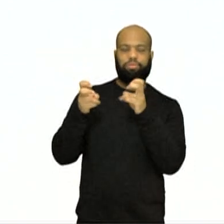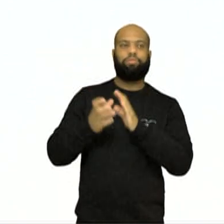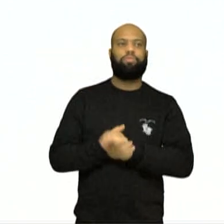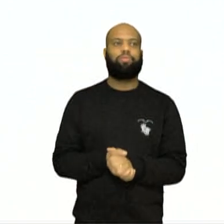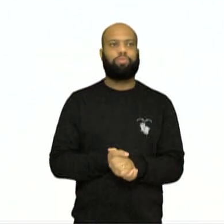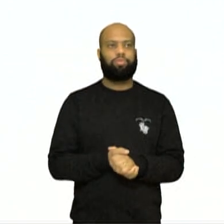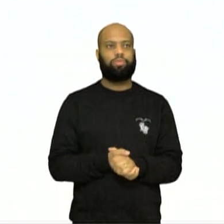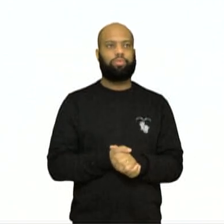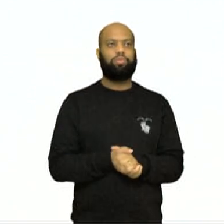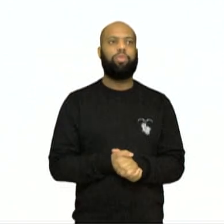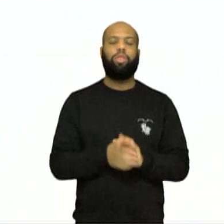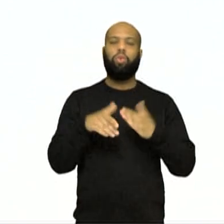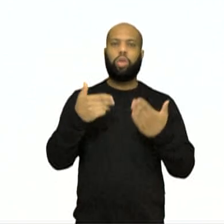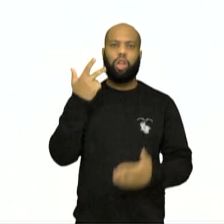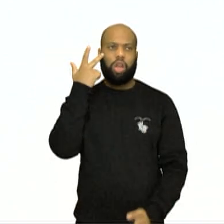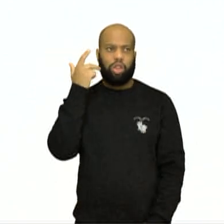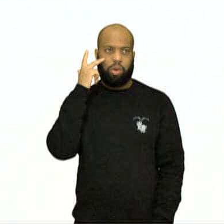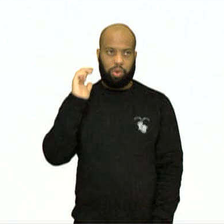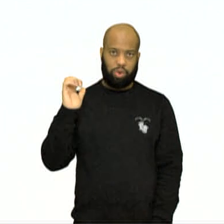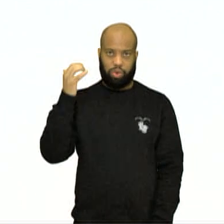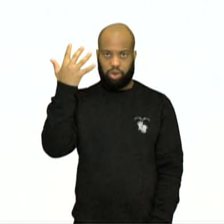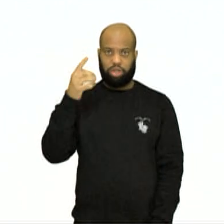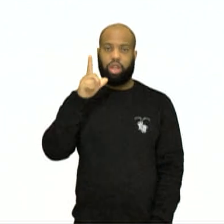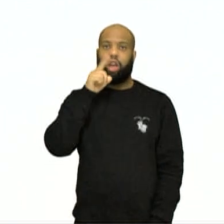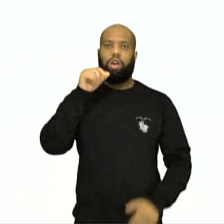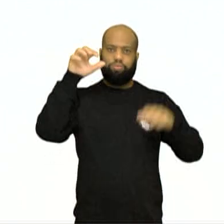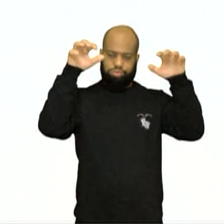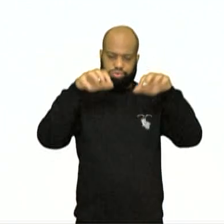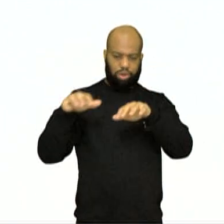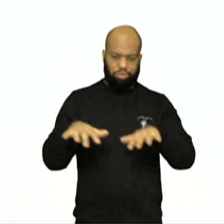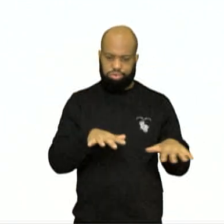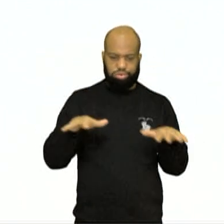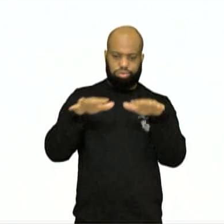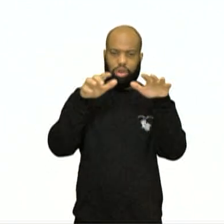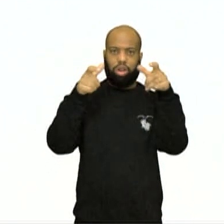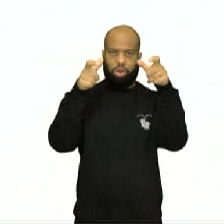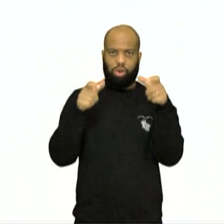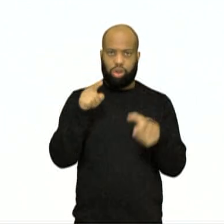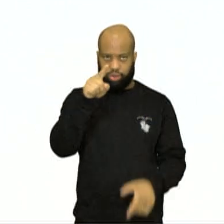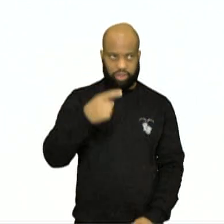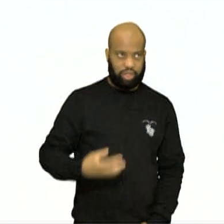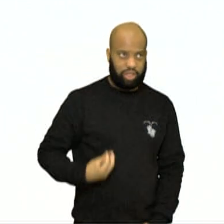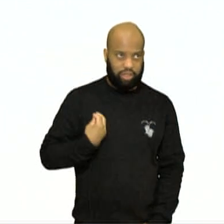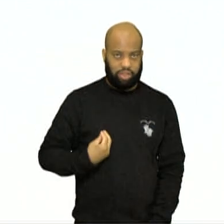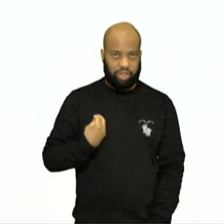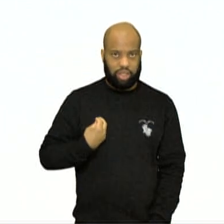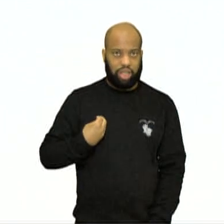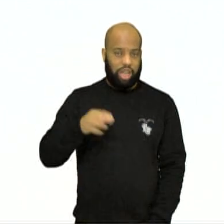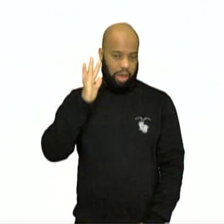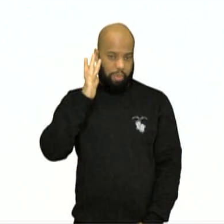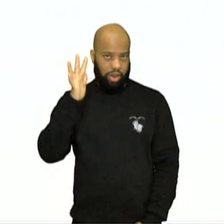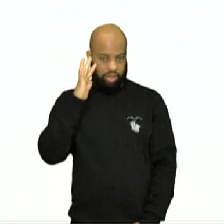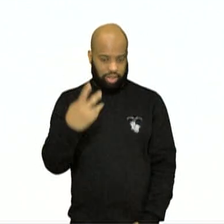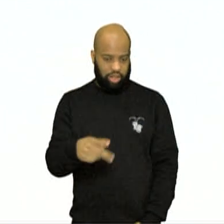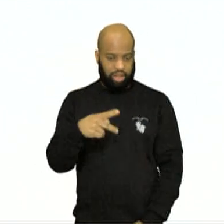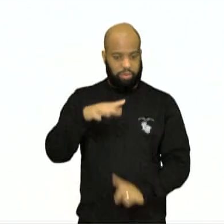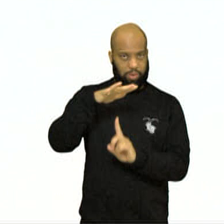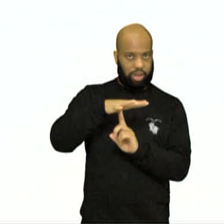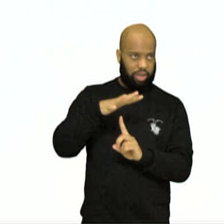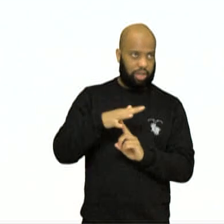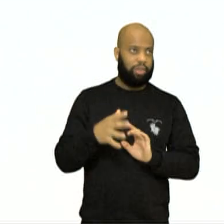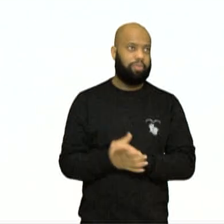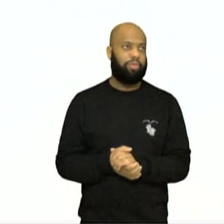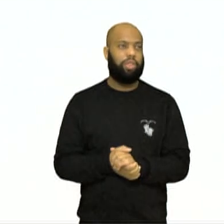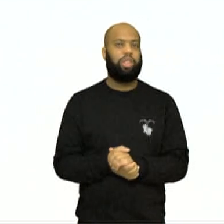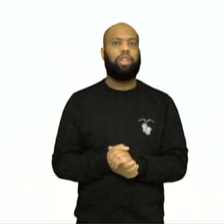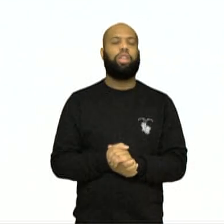imagem. É comum ocorrer enchentes na região onde você mora? Então, imagine o nosso Paraná. É um estado muito